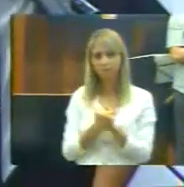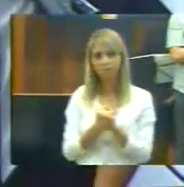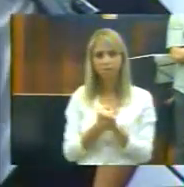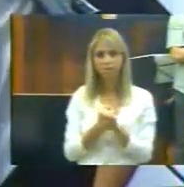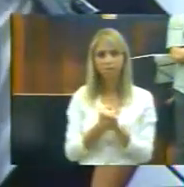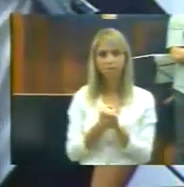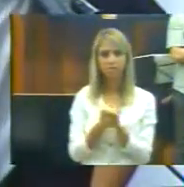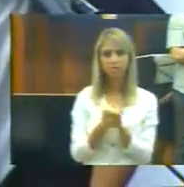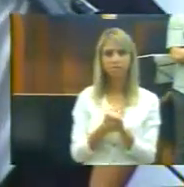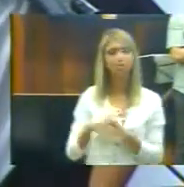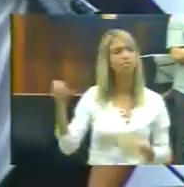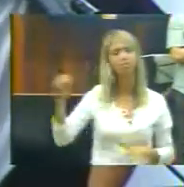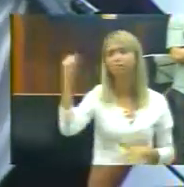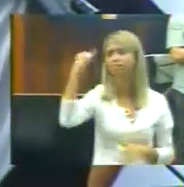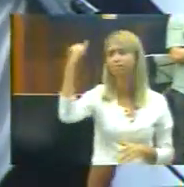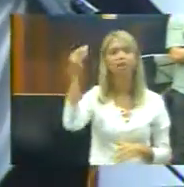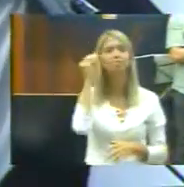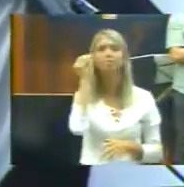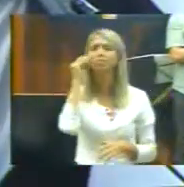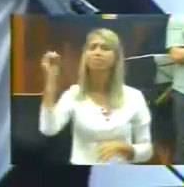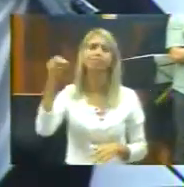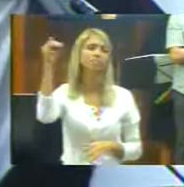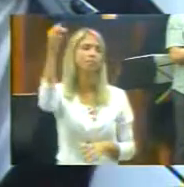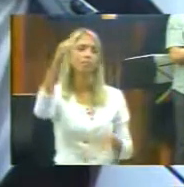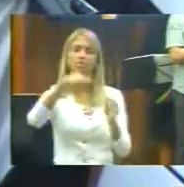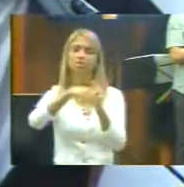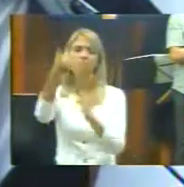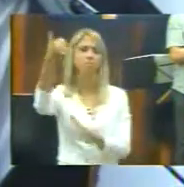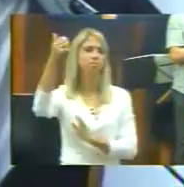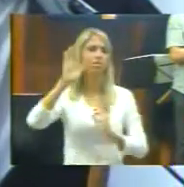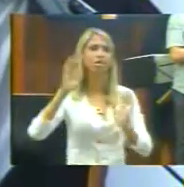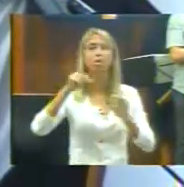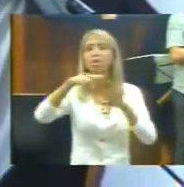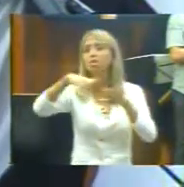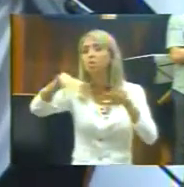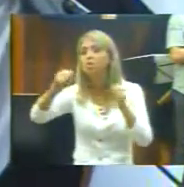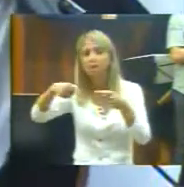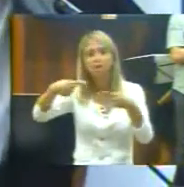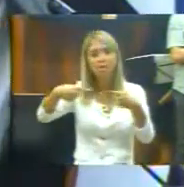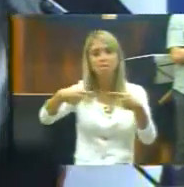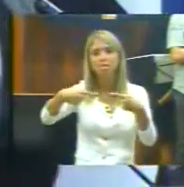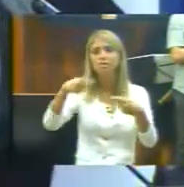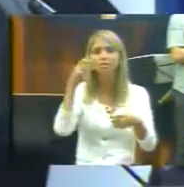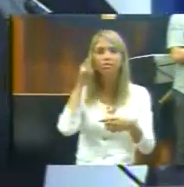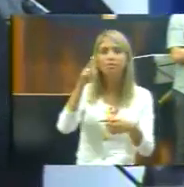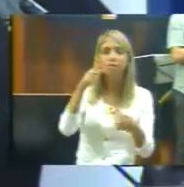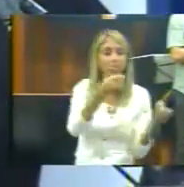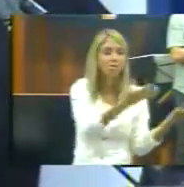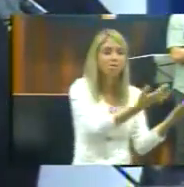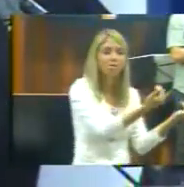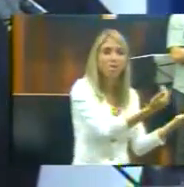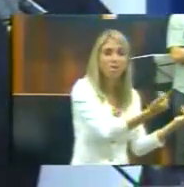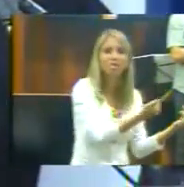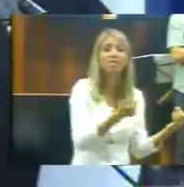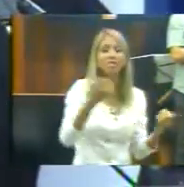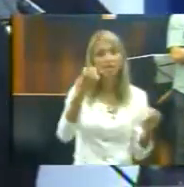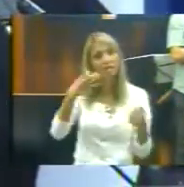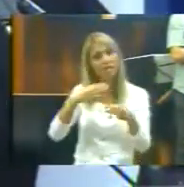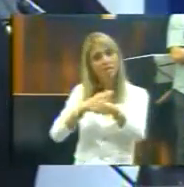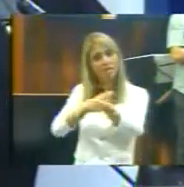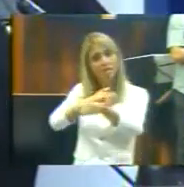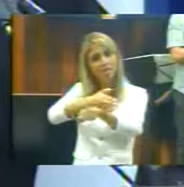essa é uma experiência única, digo para os senhores. Nunca na política a gente viu tantas pessoas jovens assim se incluindo.